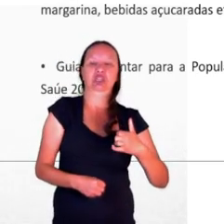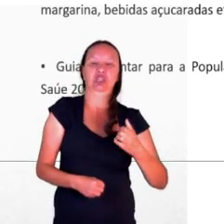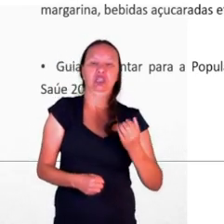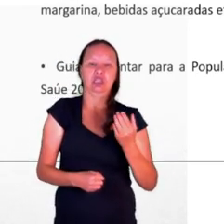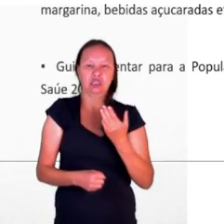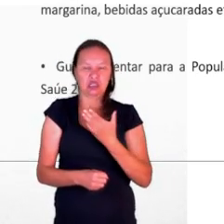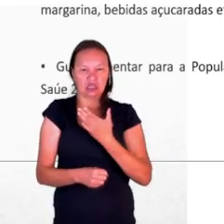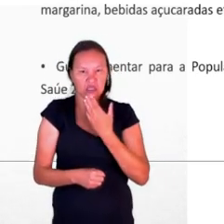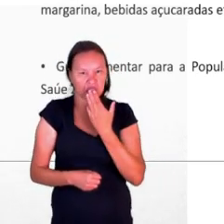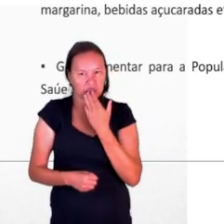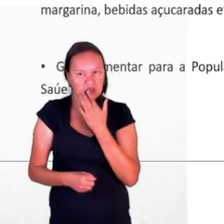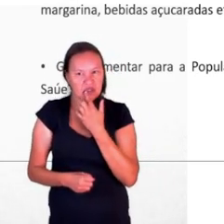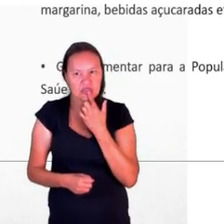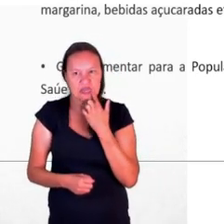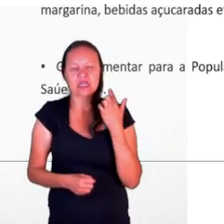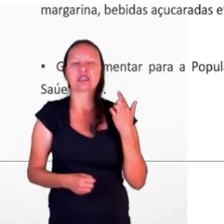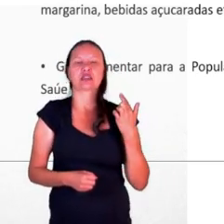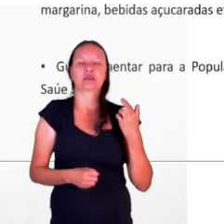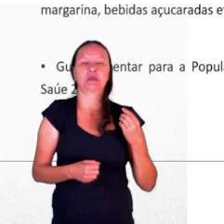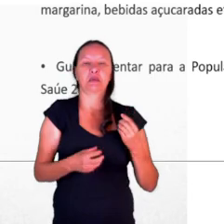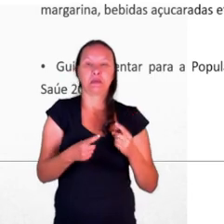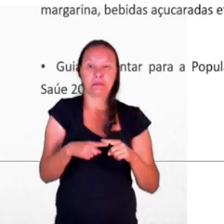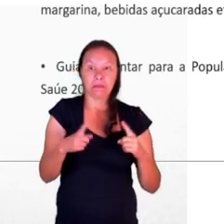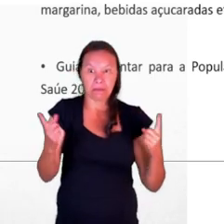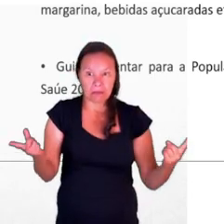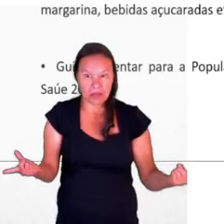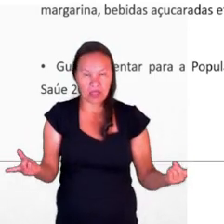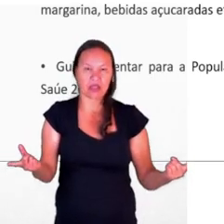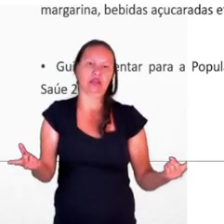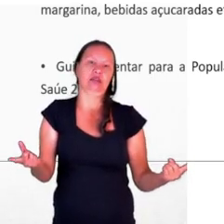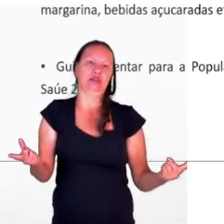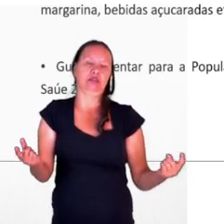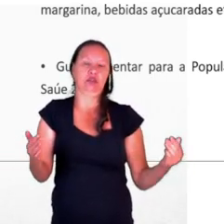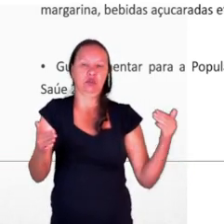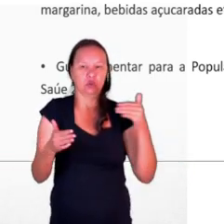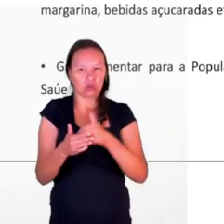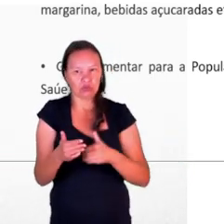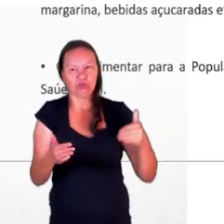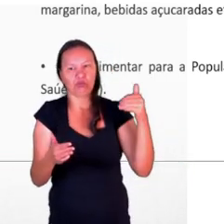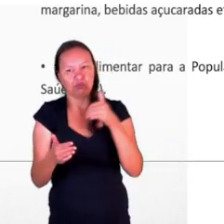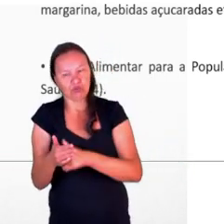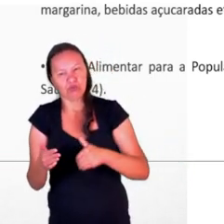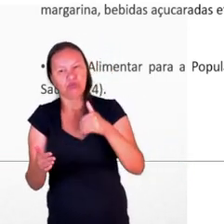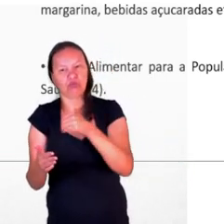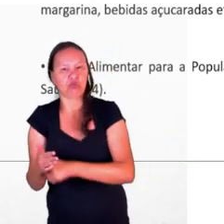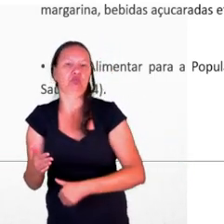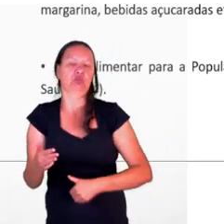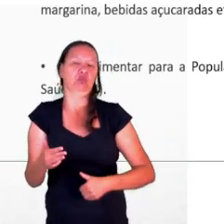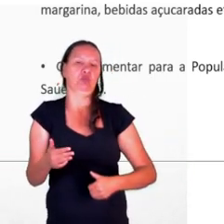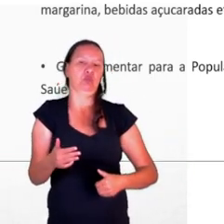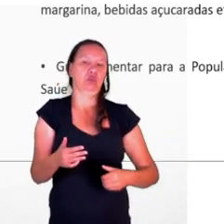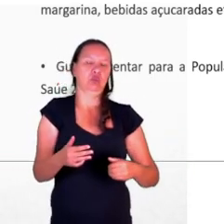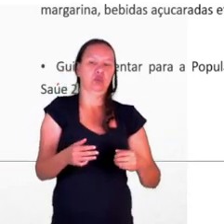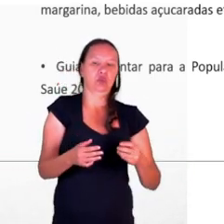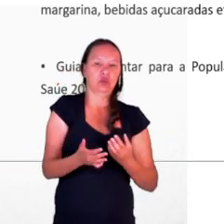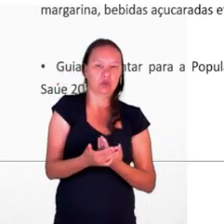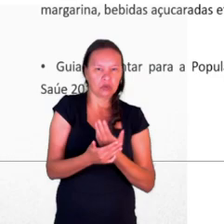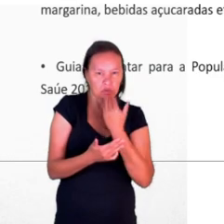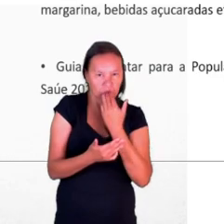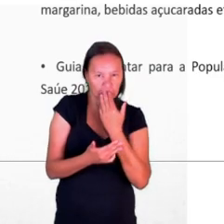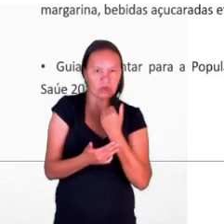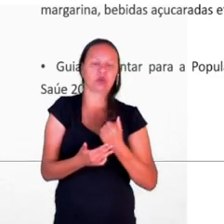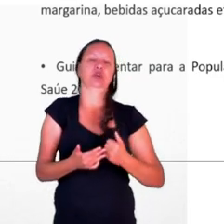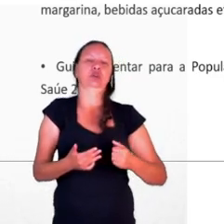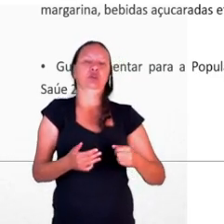nutritivo e é cada vez maior o ingresso dos produtos ultra processados no mercado de